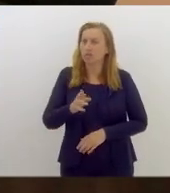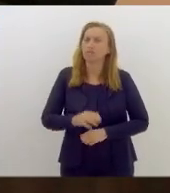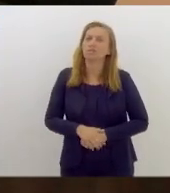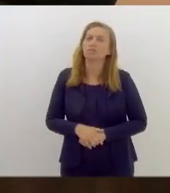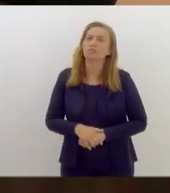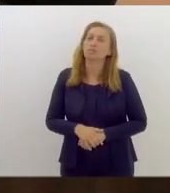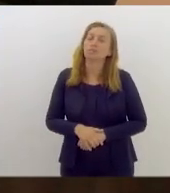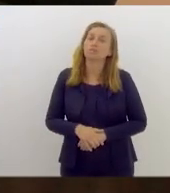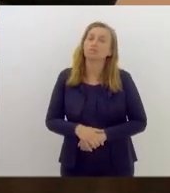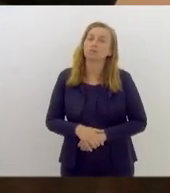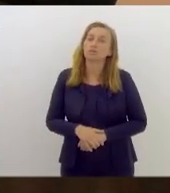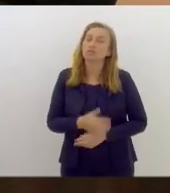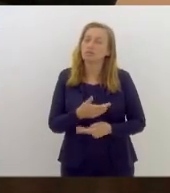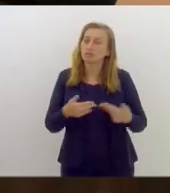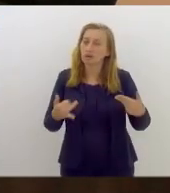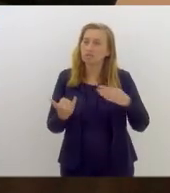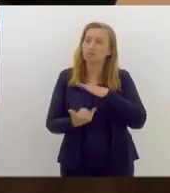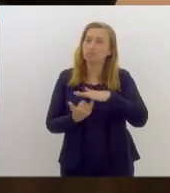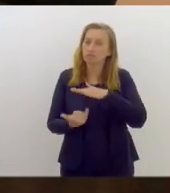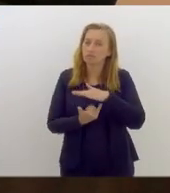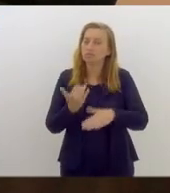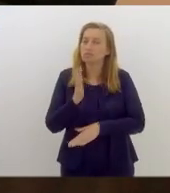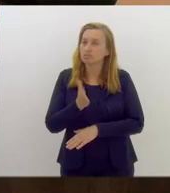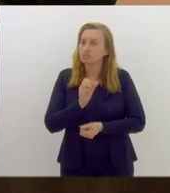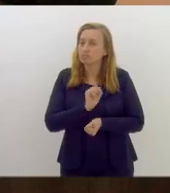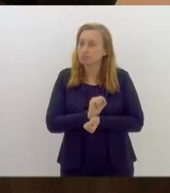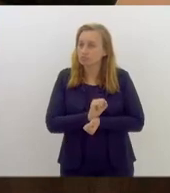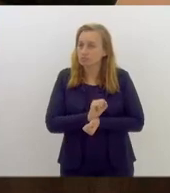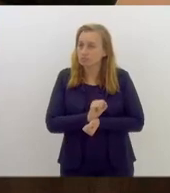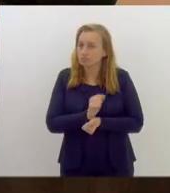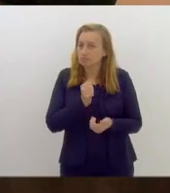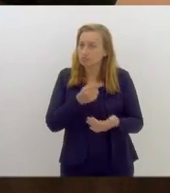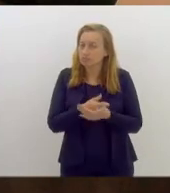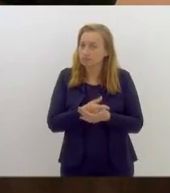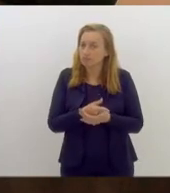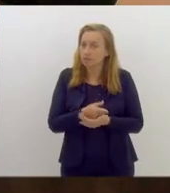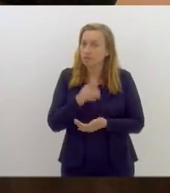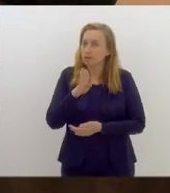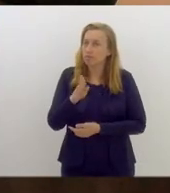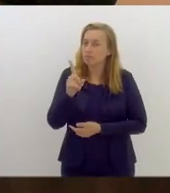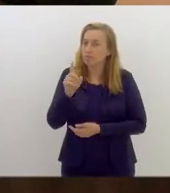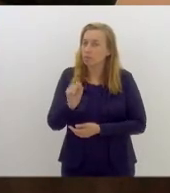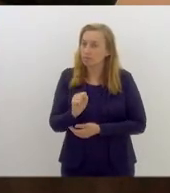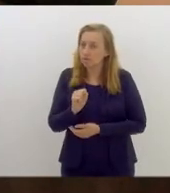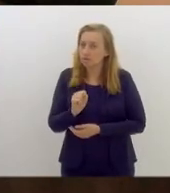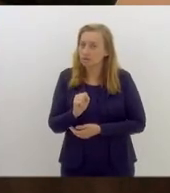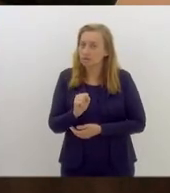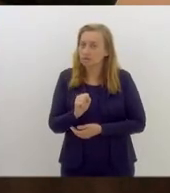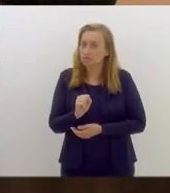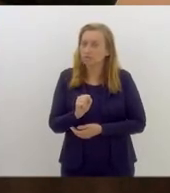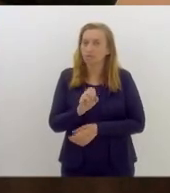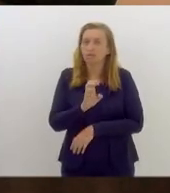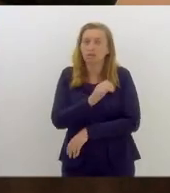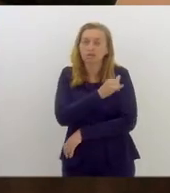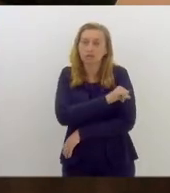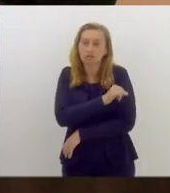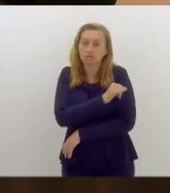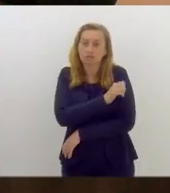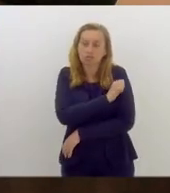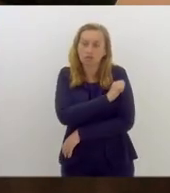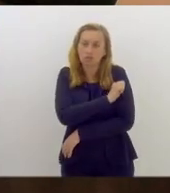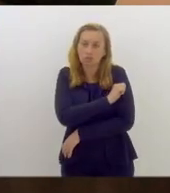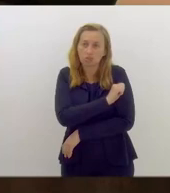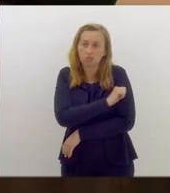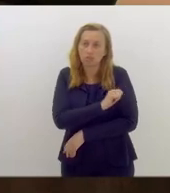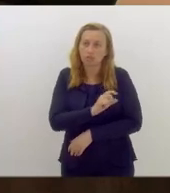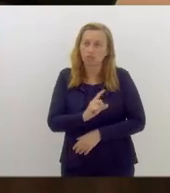essenciais. Inclusive, muitas instituições já pararam, André, de pagar bolsas. Já pararam de pagar bolsas de estudantes que, sem essas bolsas,